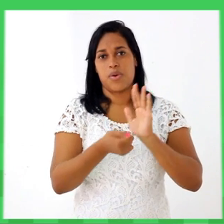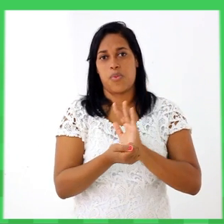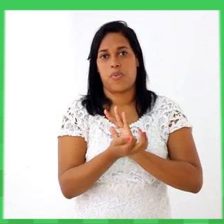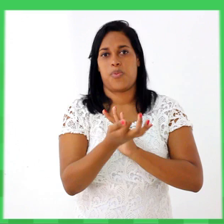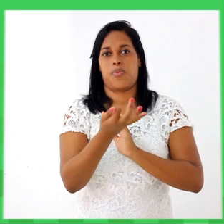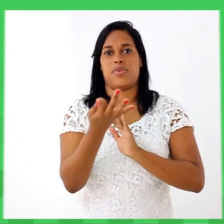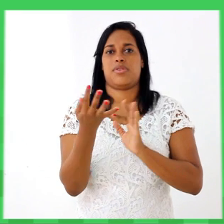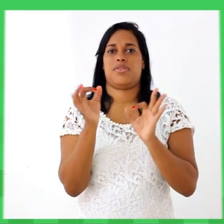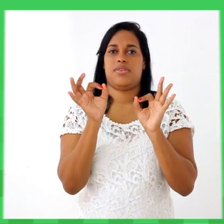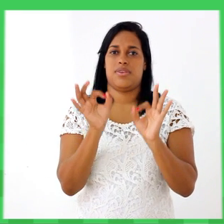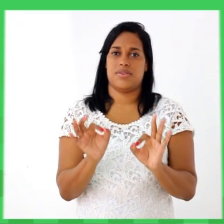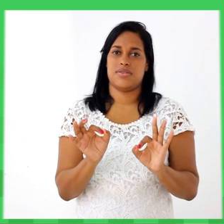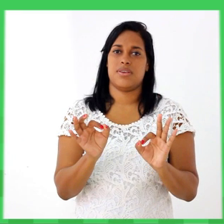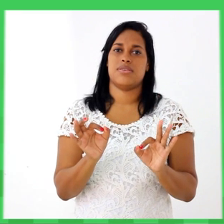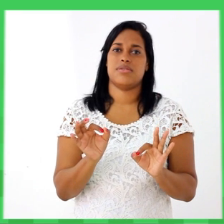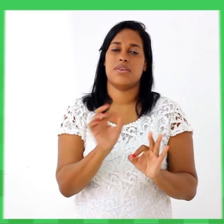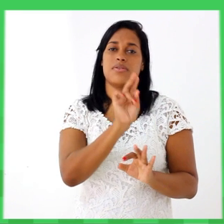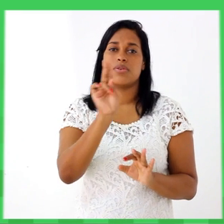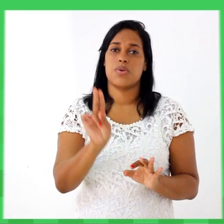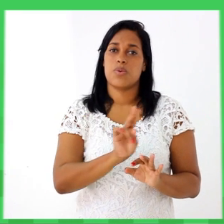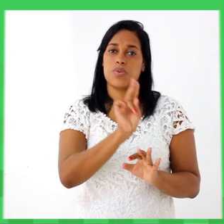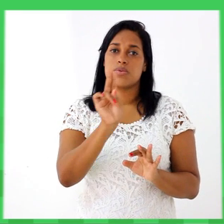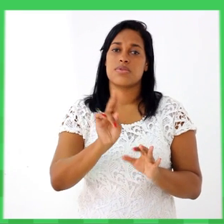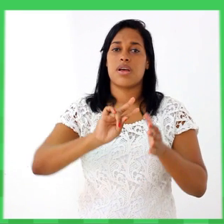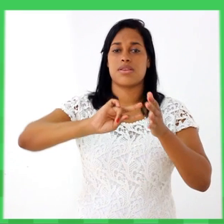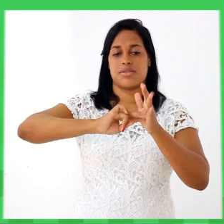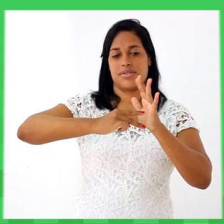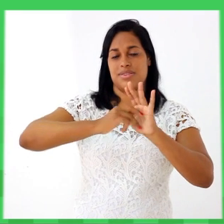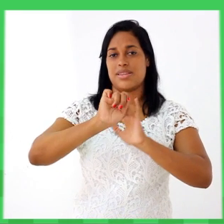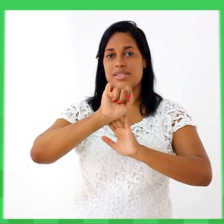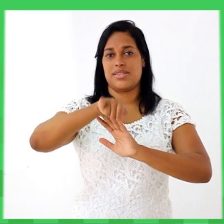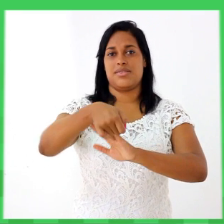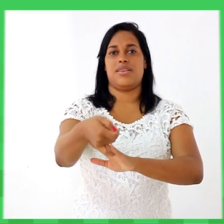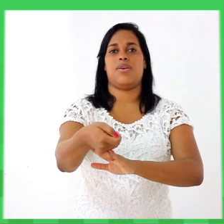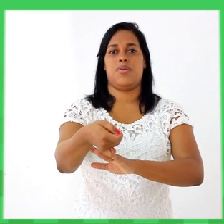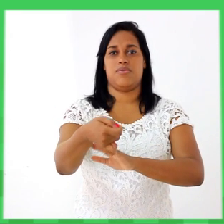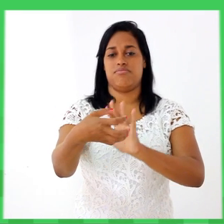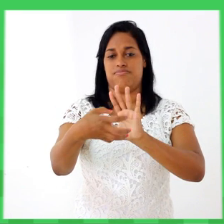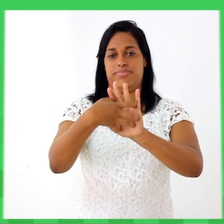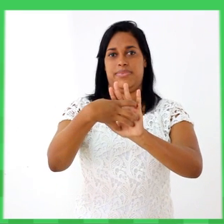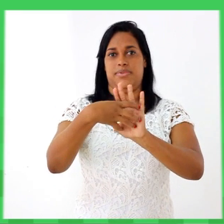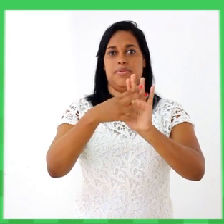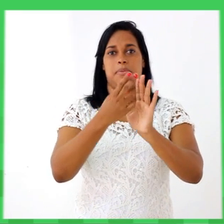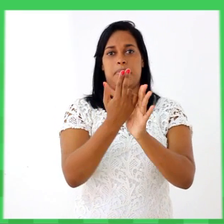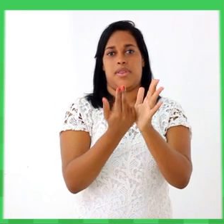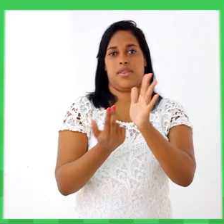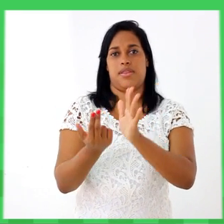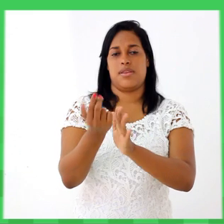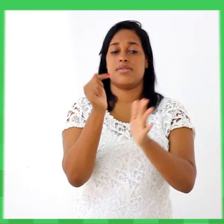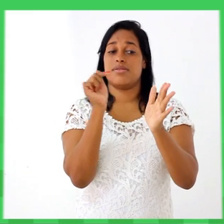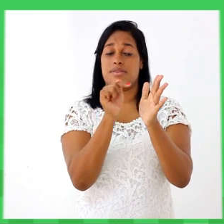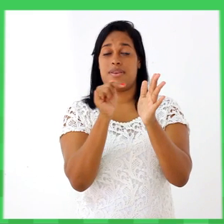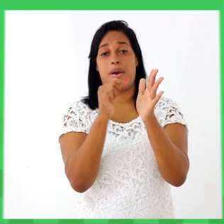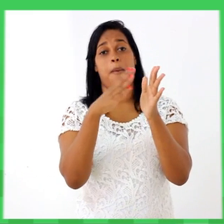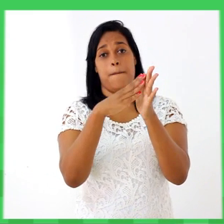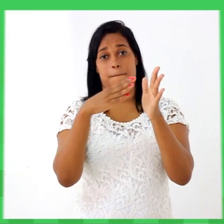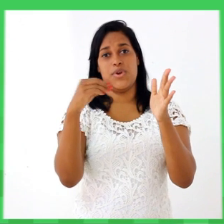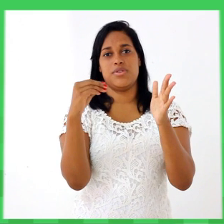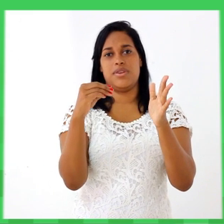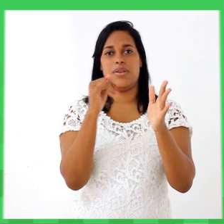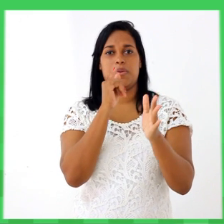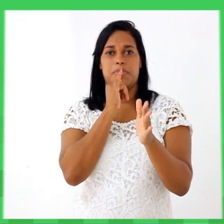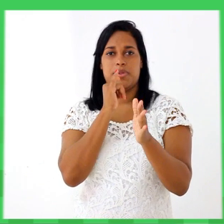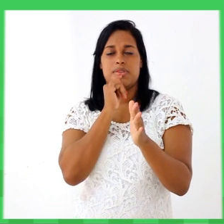símbolos. Você tem que utilizar símbolos para determinar, para desenhar esse modelo. Né? Podemos